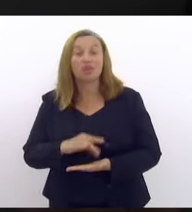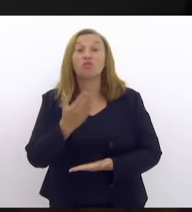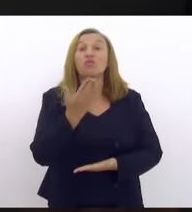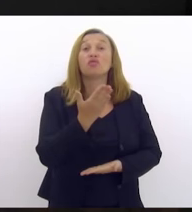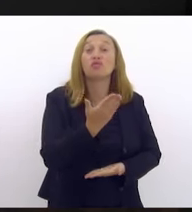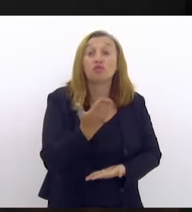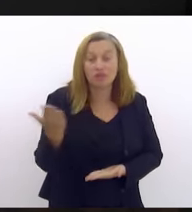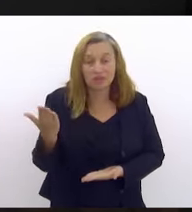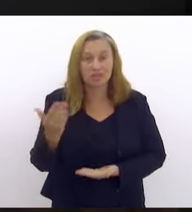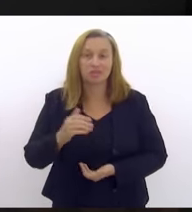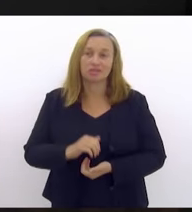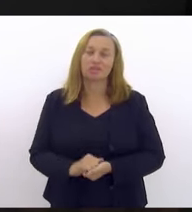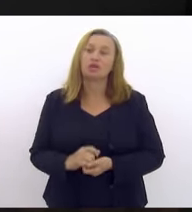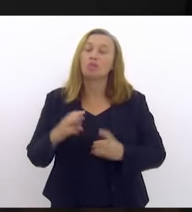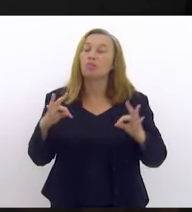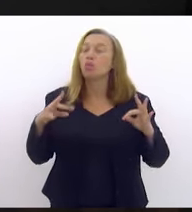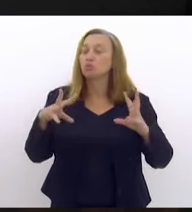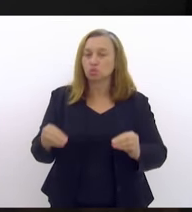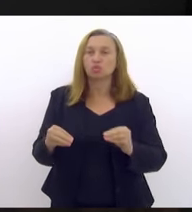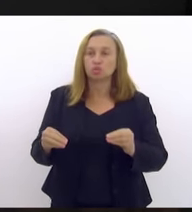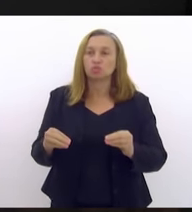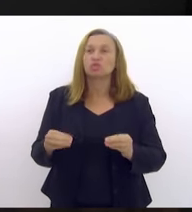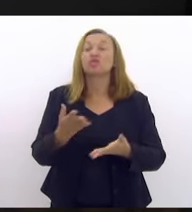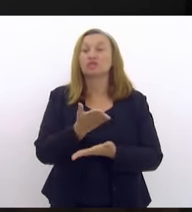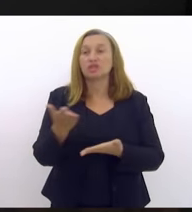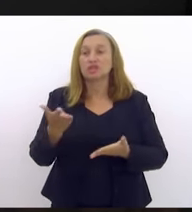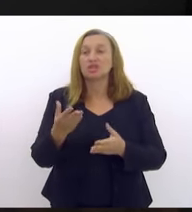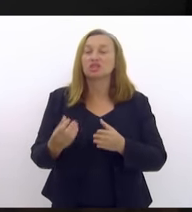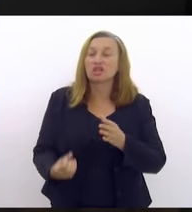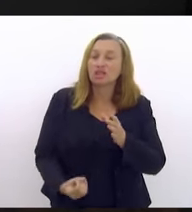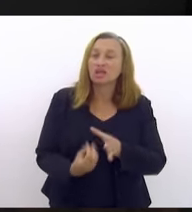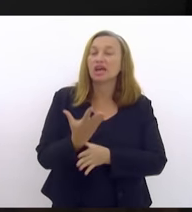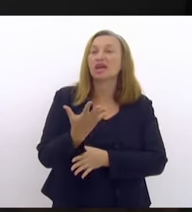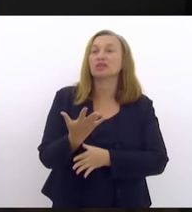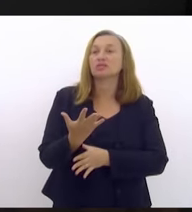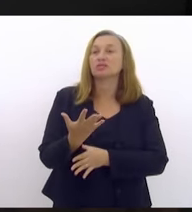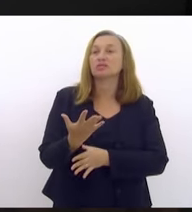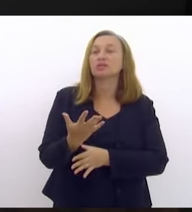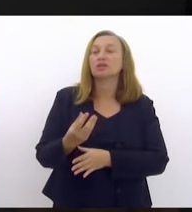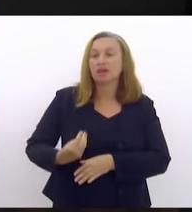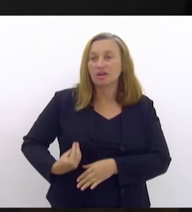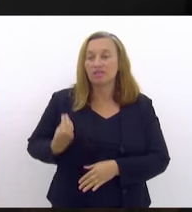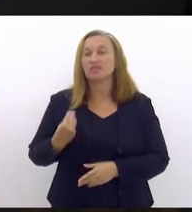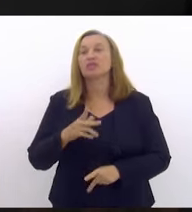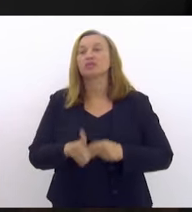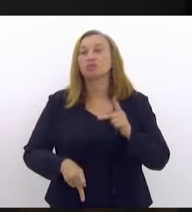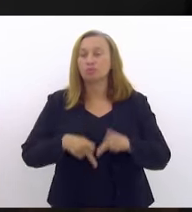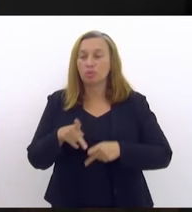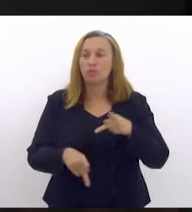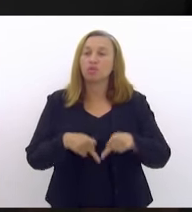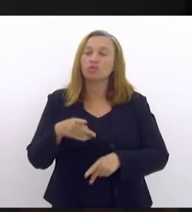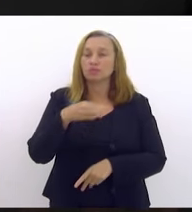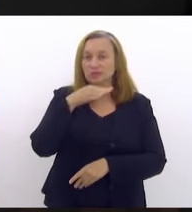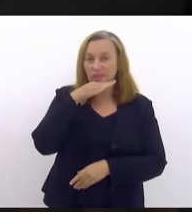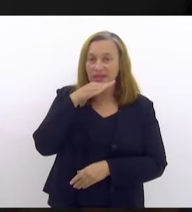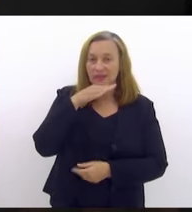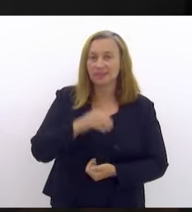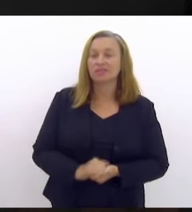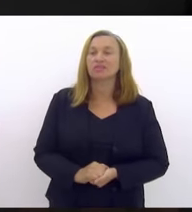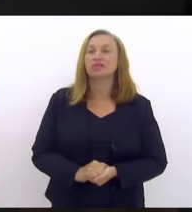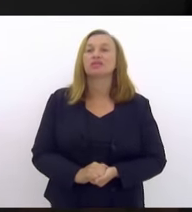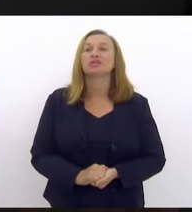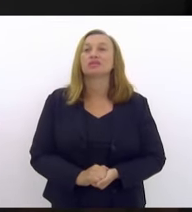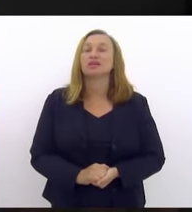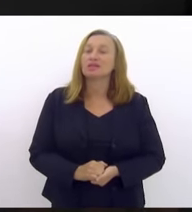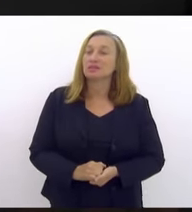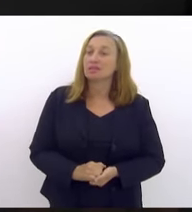vocês por tudo que vocês têm construído para a vida da população de Mangaratiba.